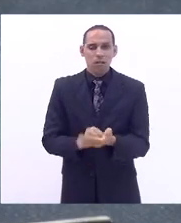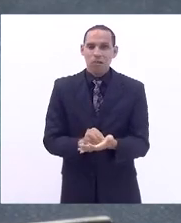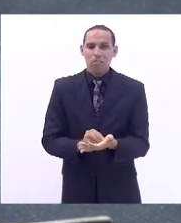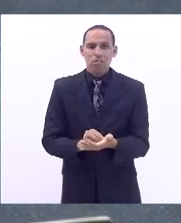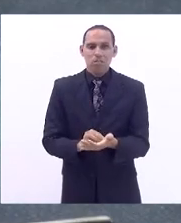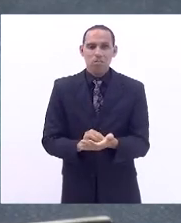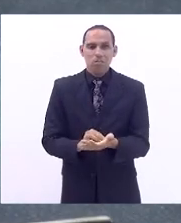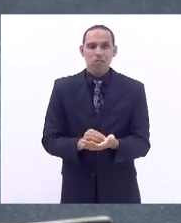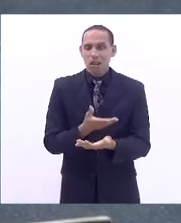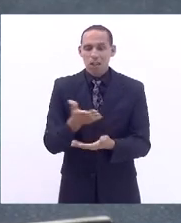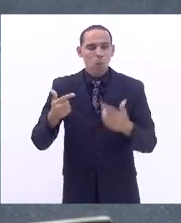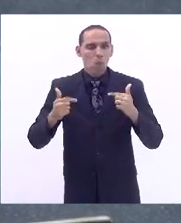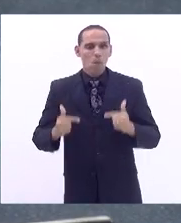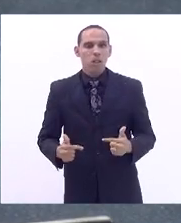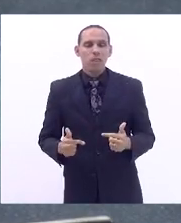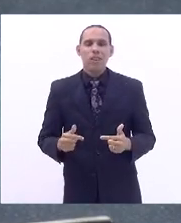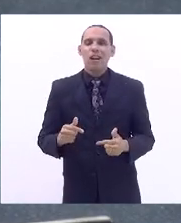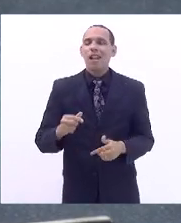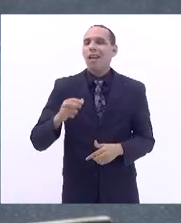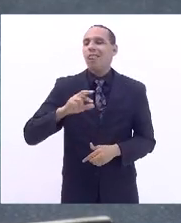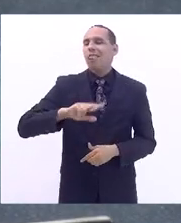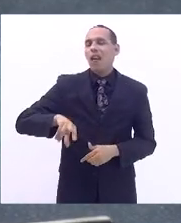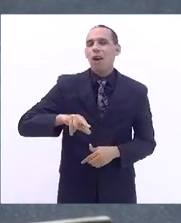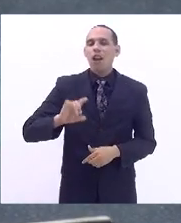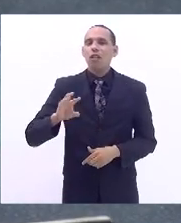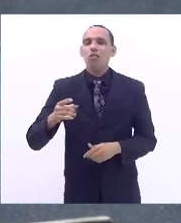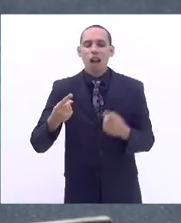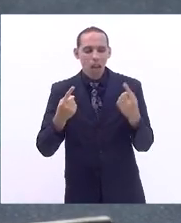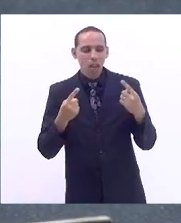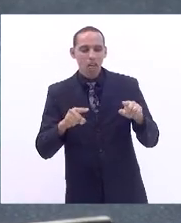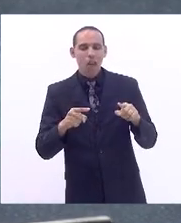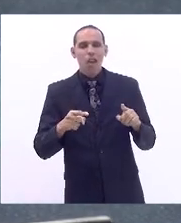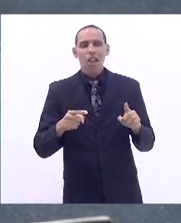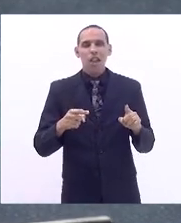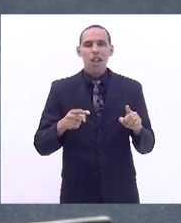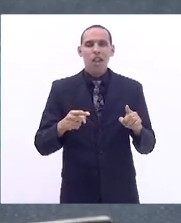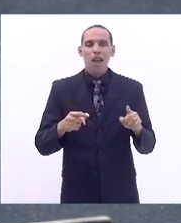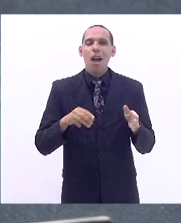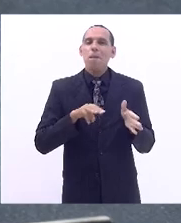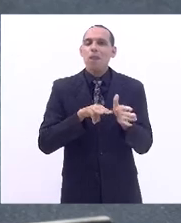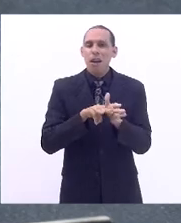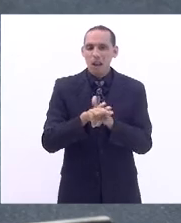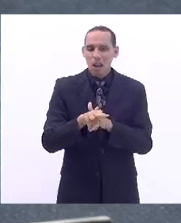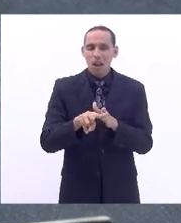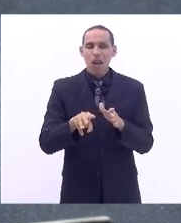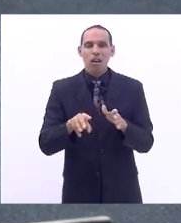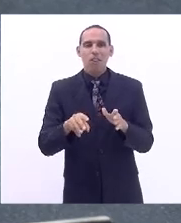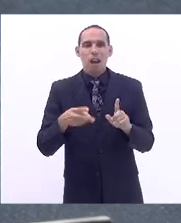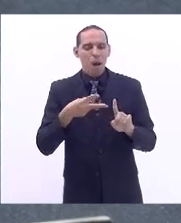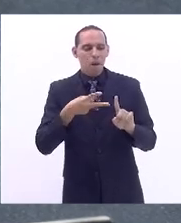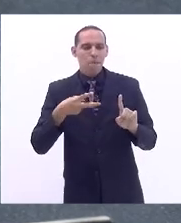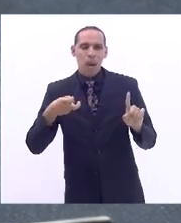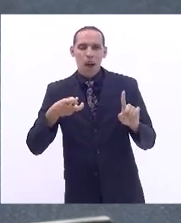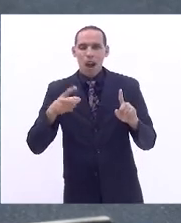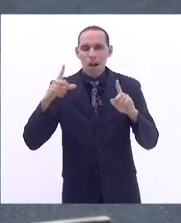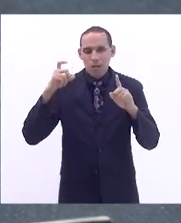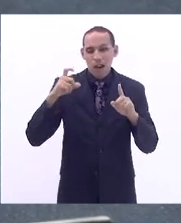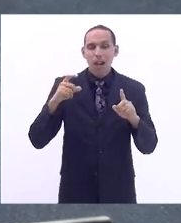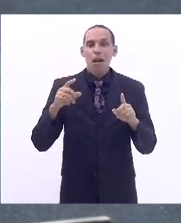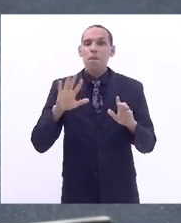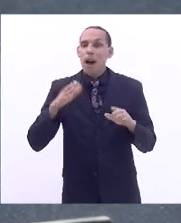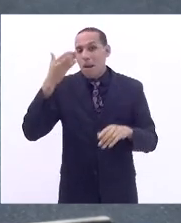uma crítica A metodologia do reconhecimento fotográfico mas é o atestado de que ele é